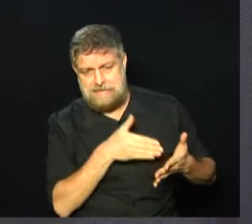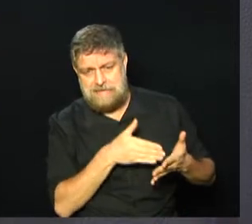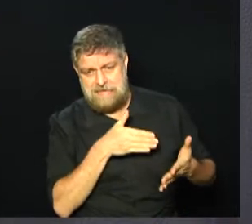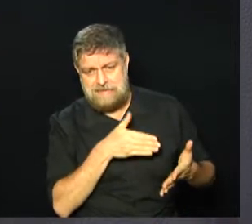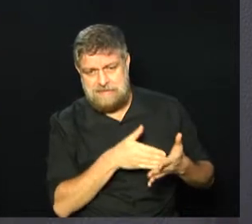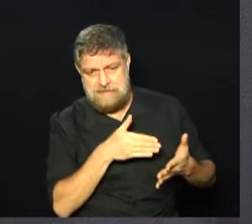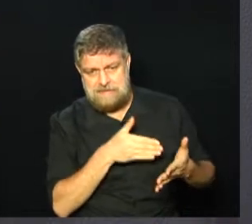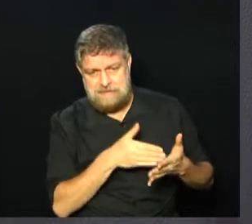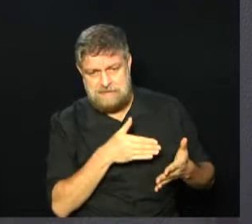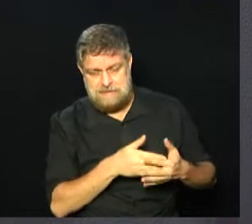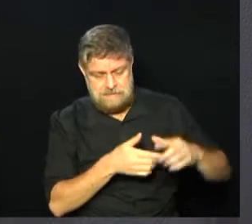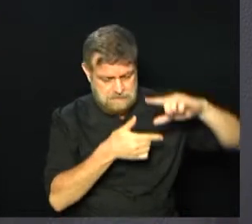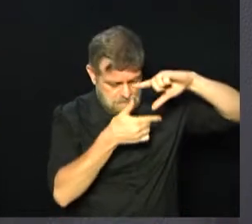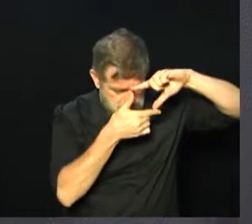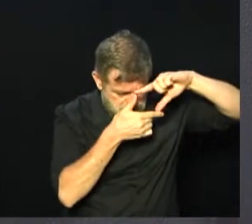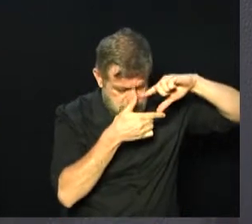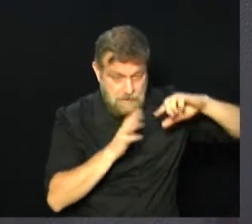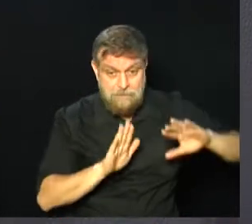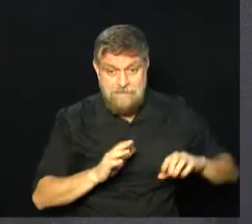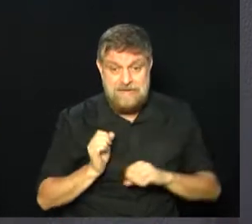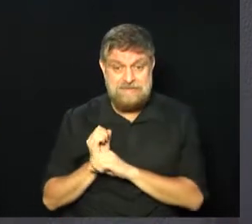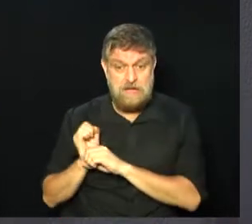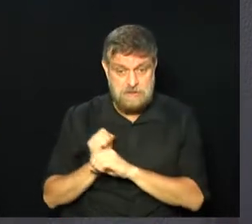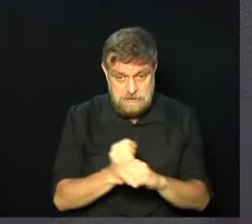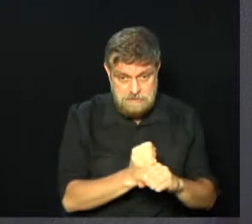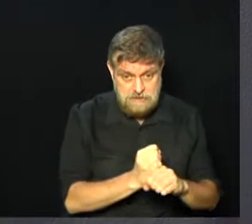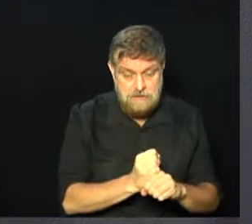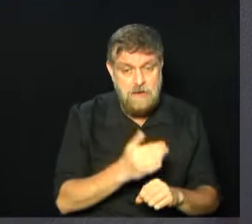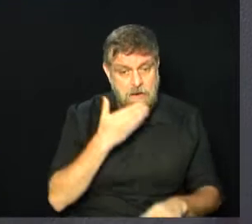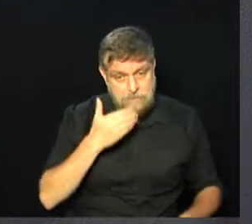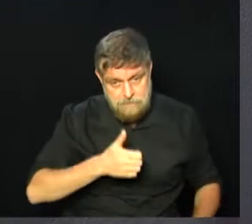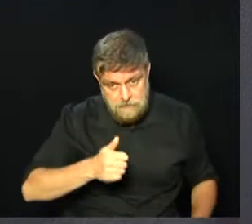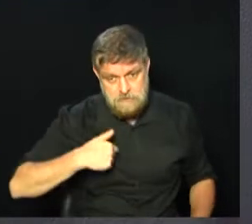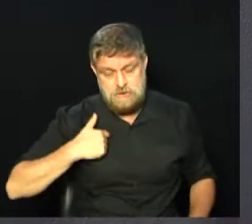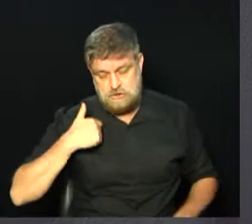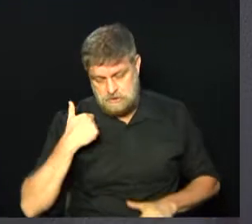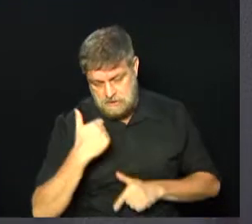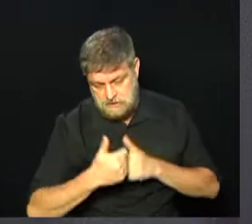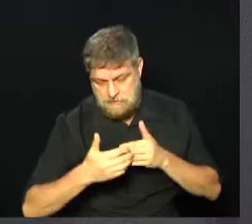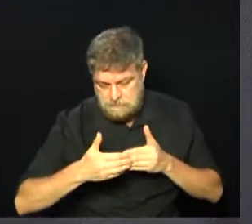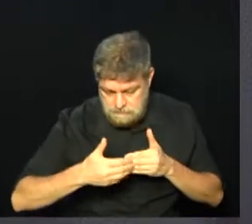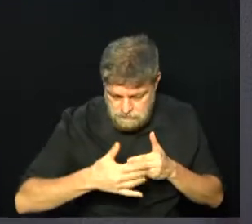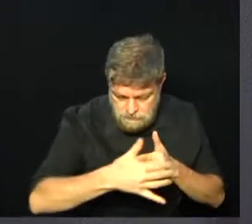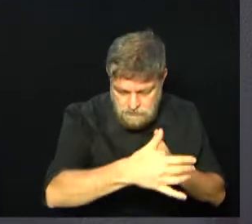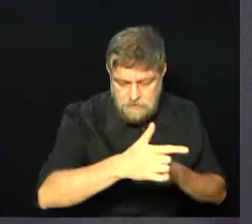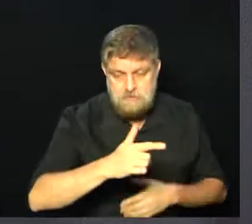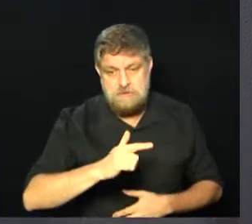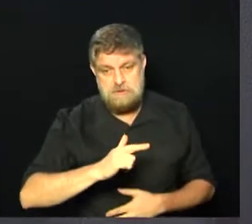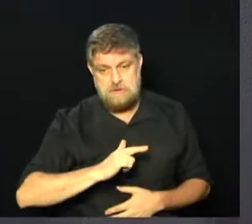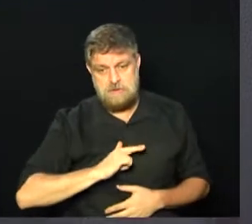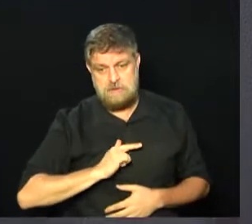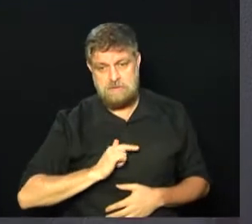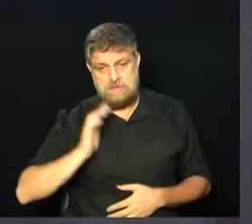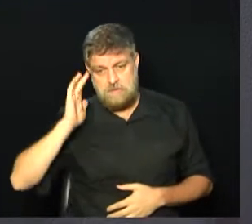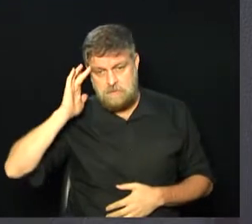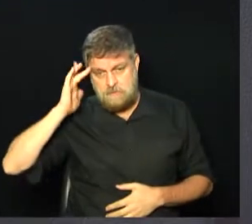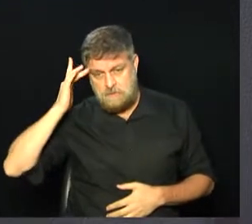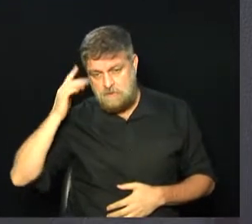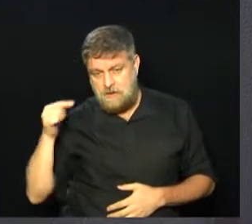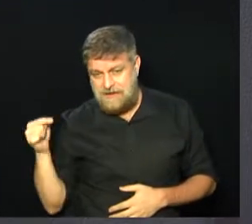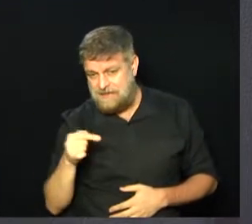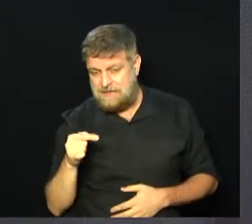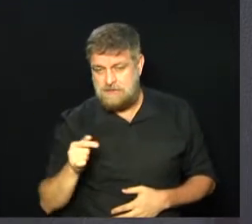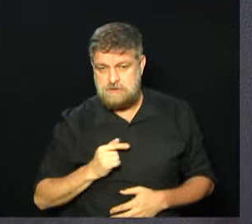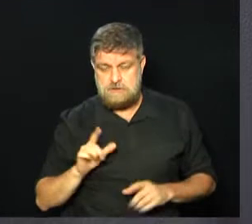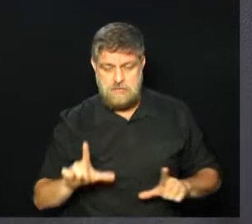que melhorou muito ao longo dos últimos anos, mas a gente tem muito trabalho pela frente. E eu acho que essa posição, né, de trazer